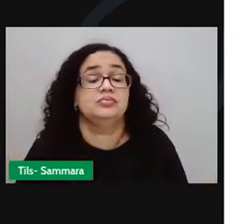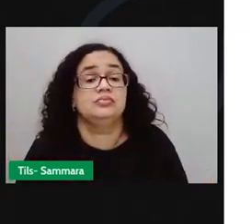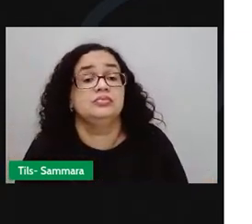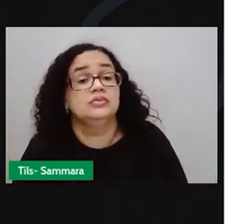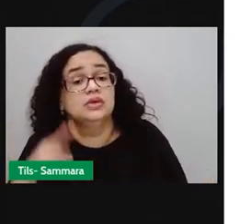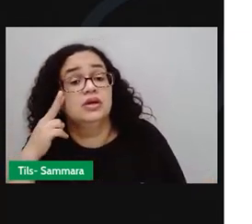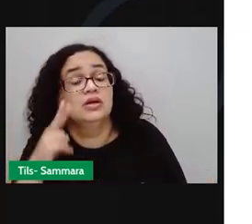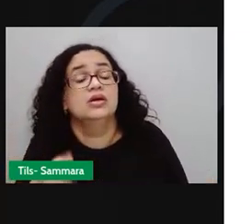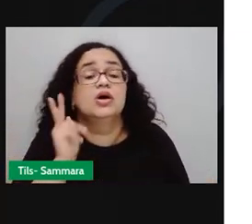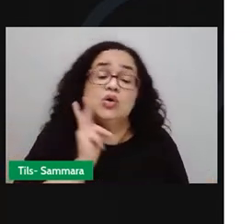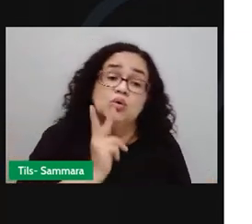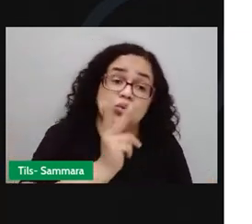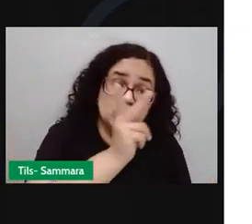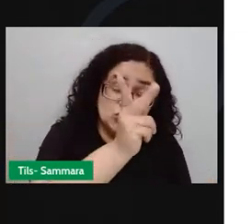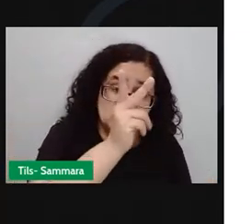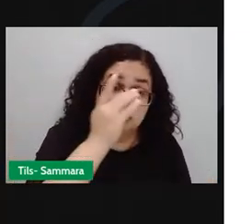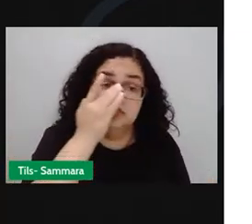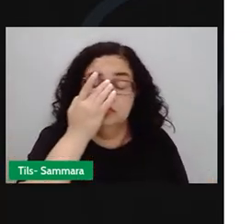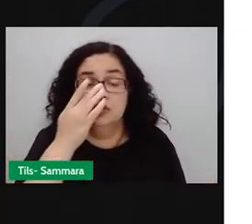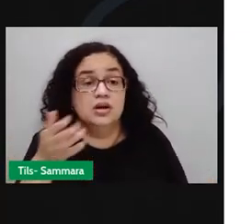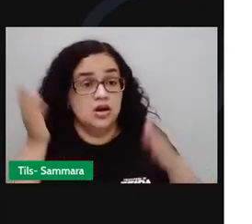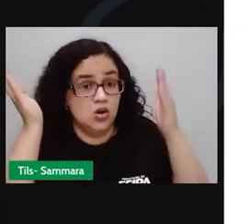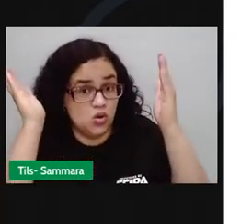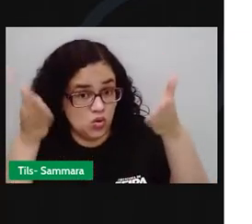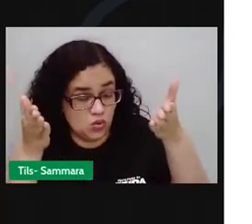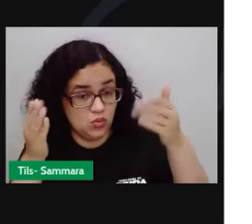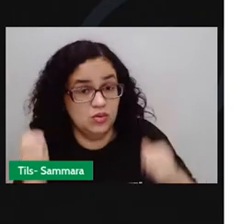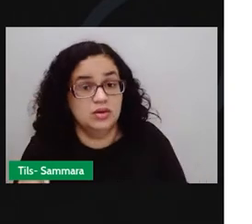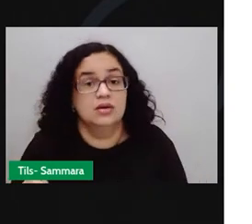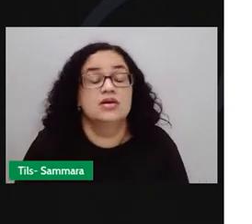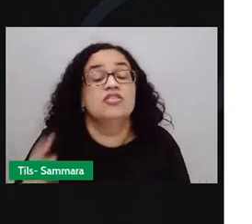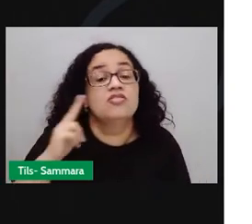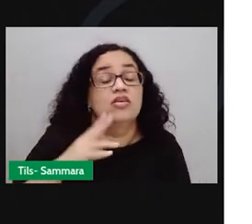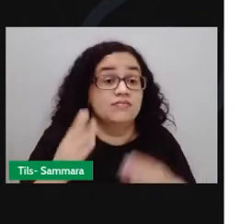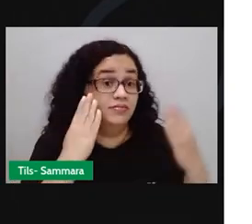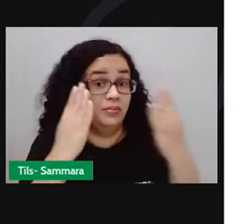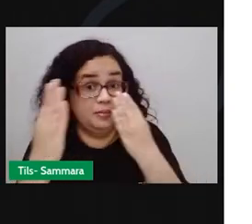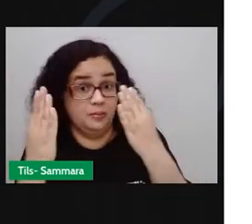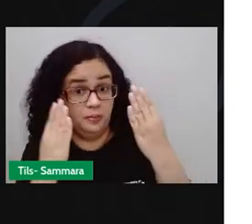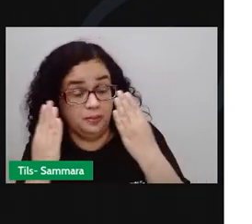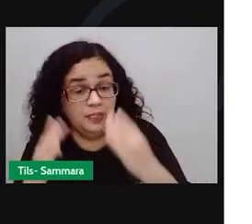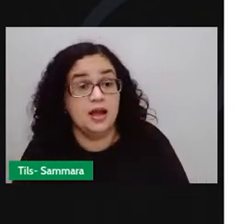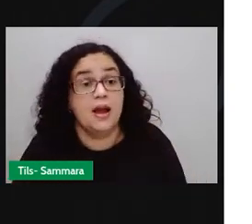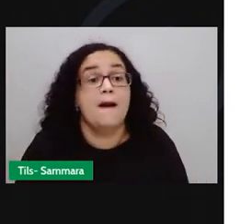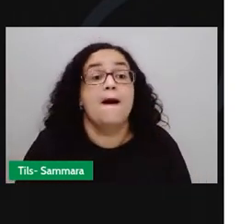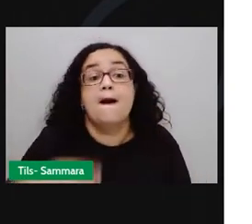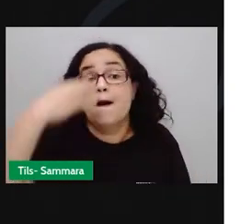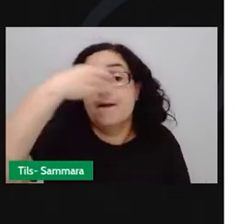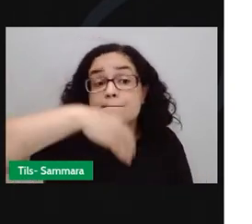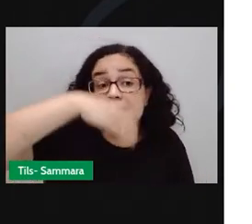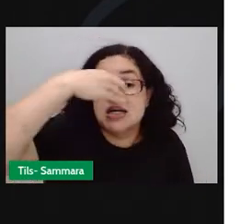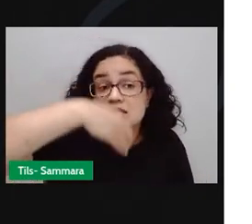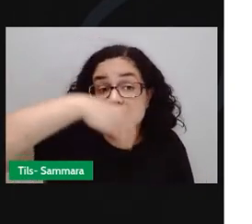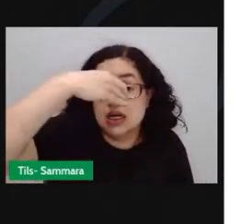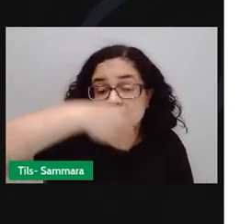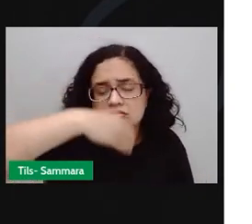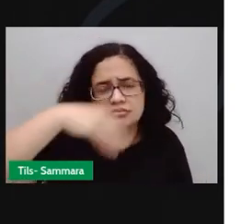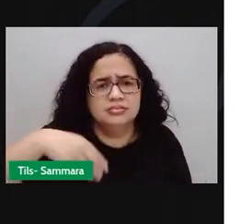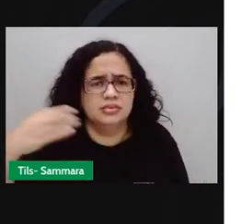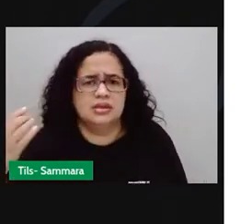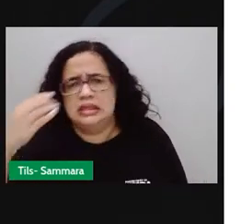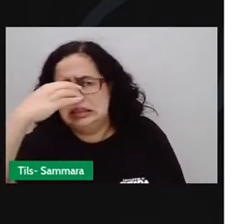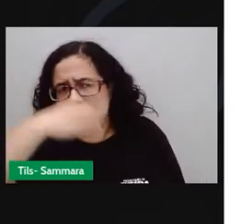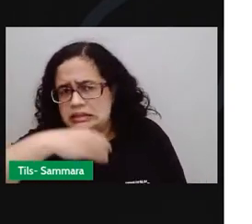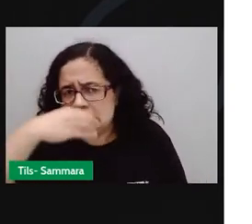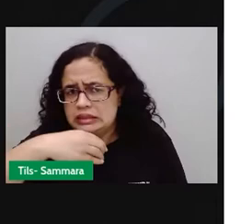a gente dá continuidade. Agora, ó, nós vamos testar a maçã. Será que a